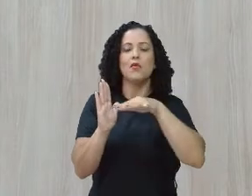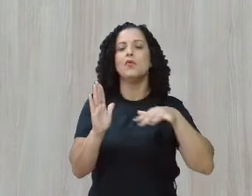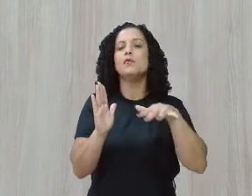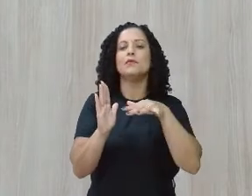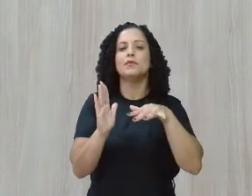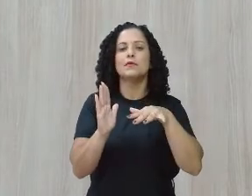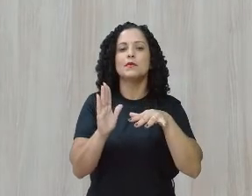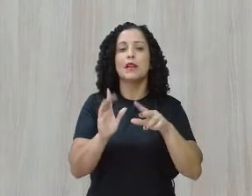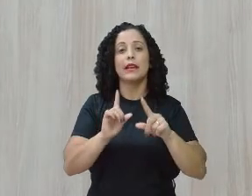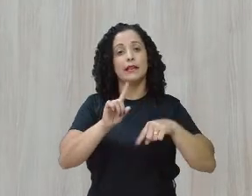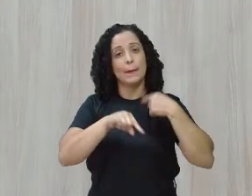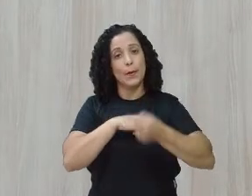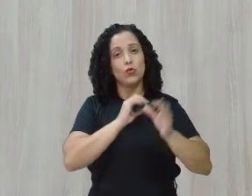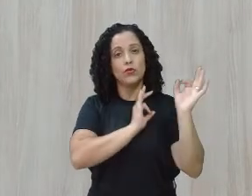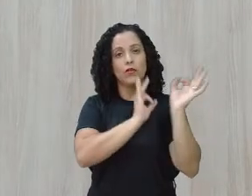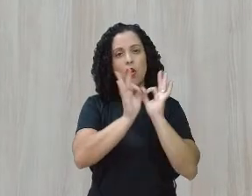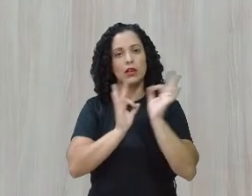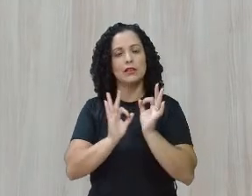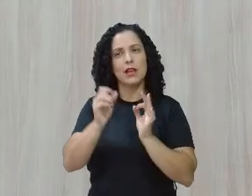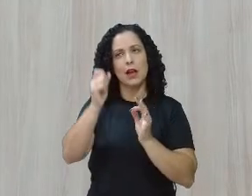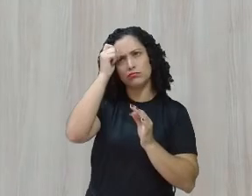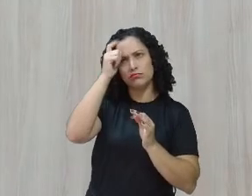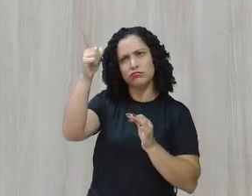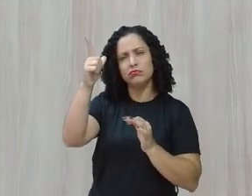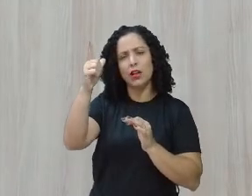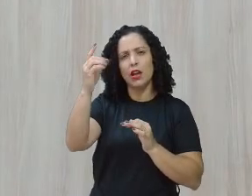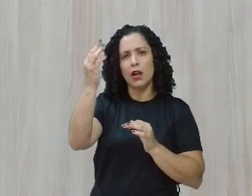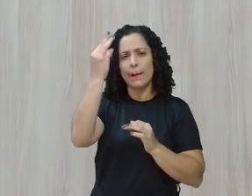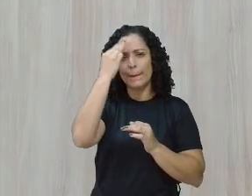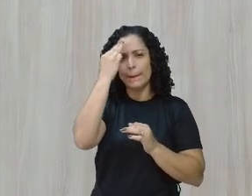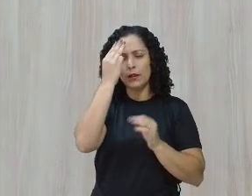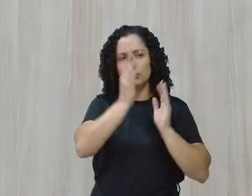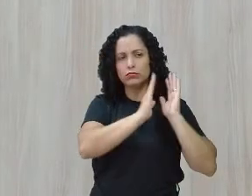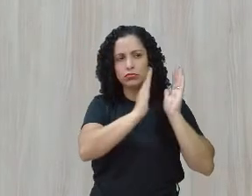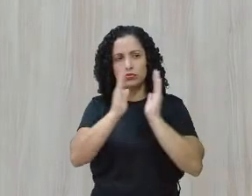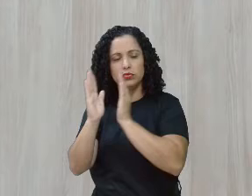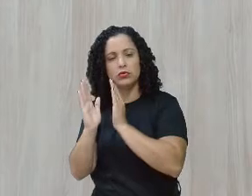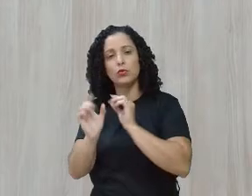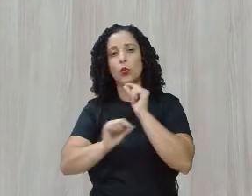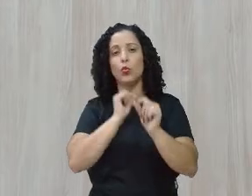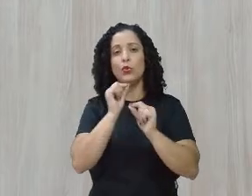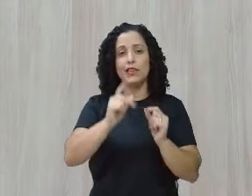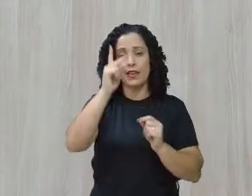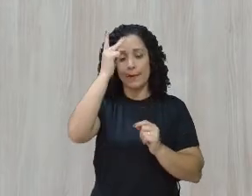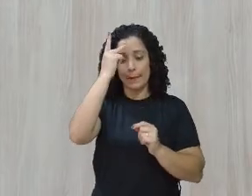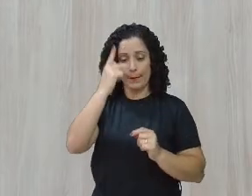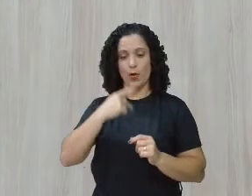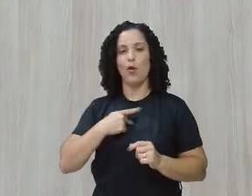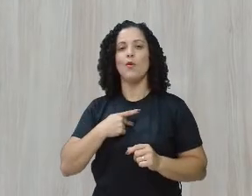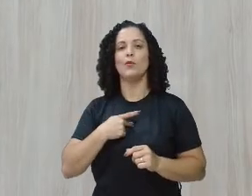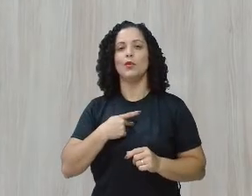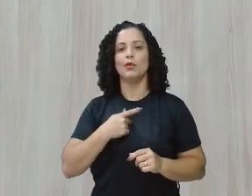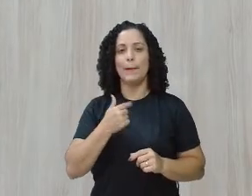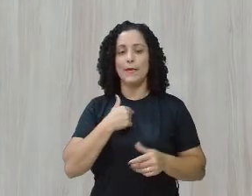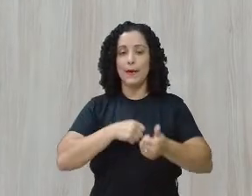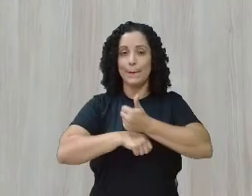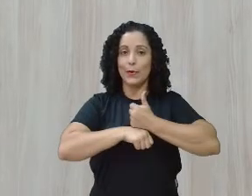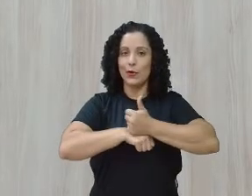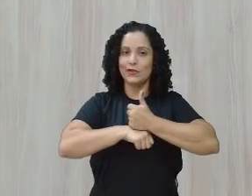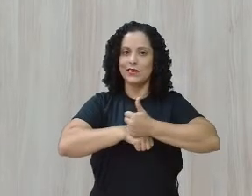si, e depois eu organizo os meus argumentos. Qual é o meu local de fala? Quem sou eu? Se a minha